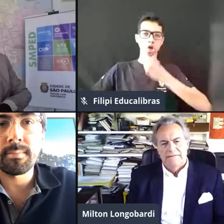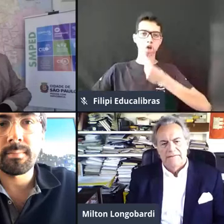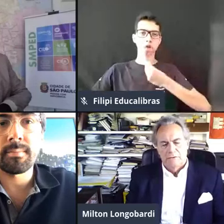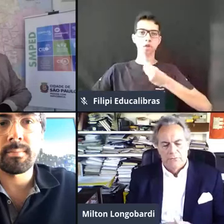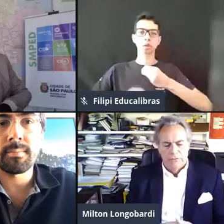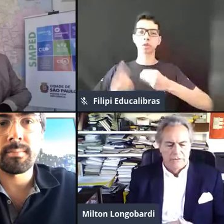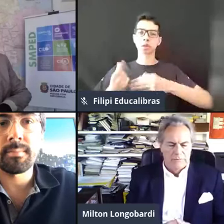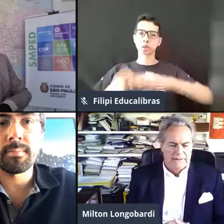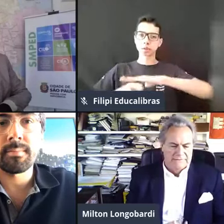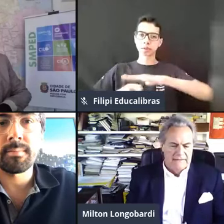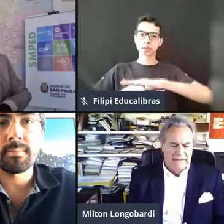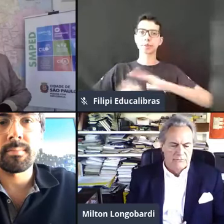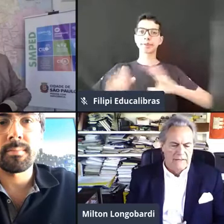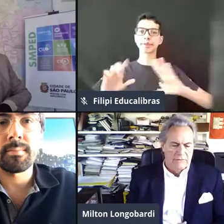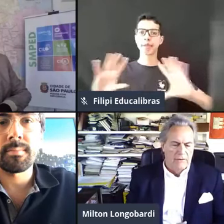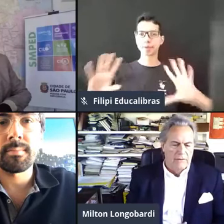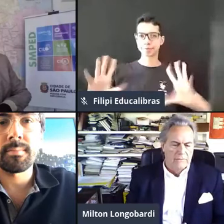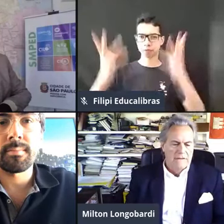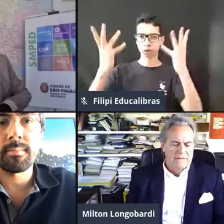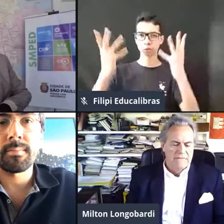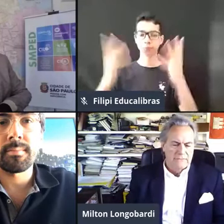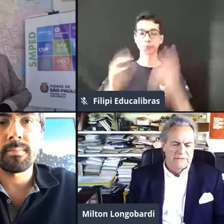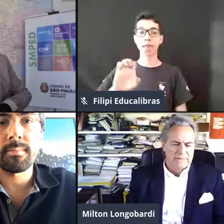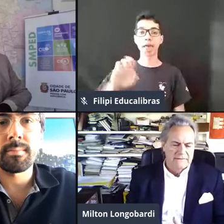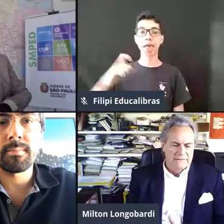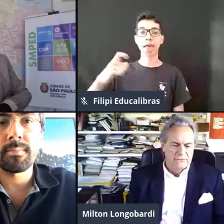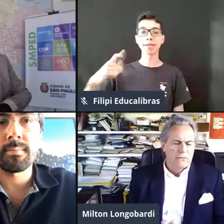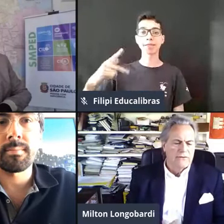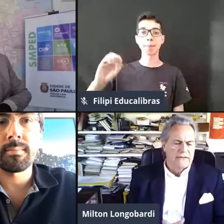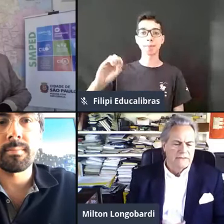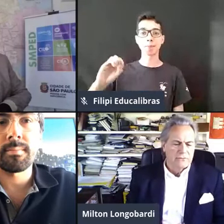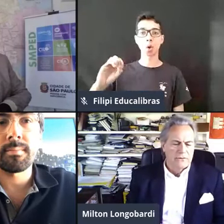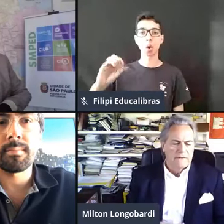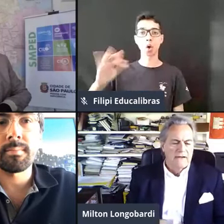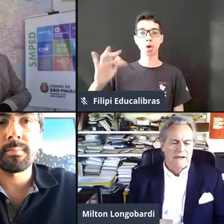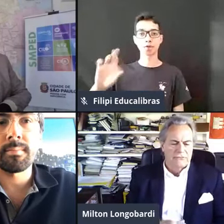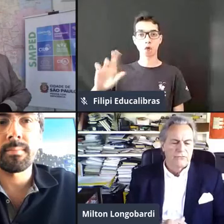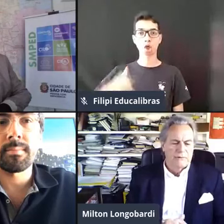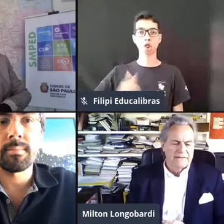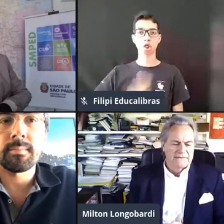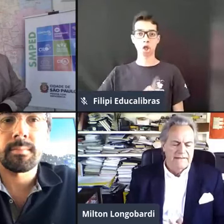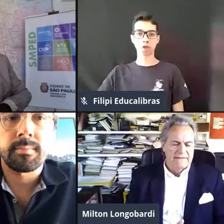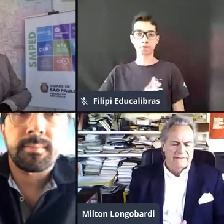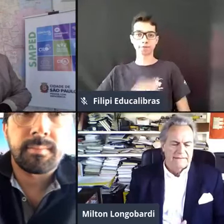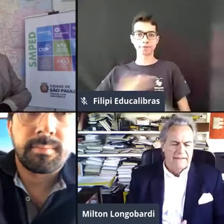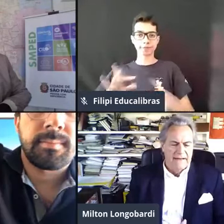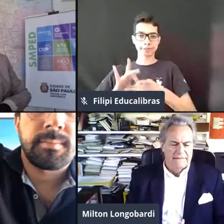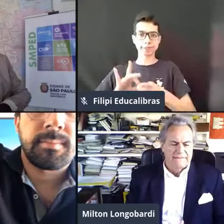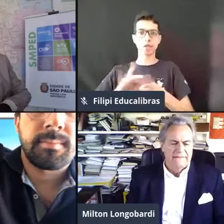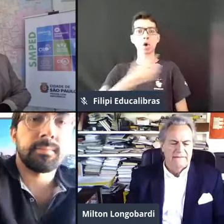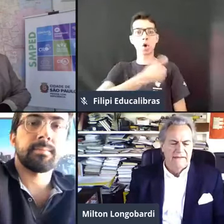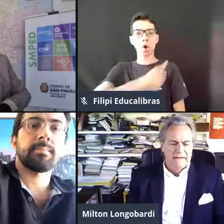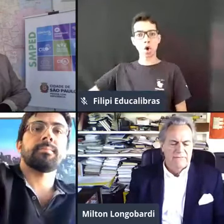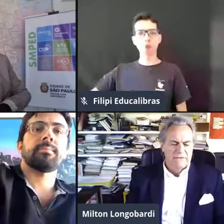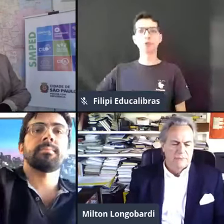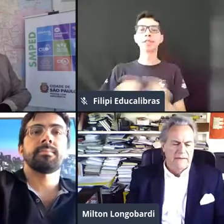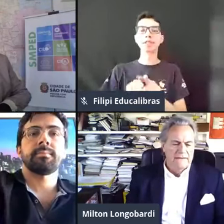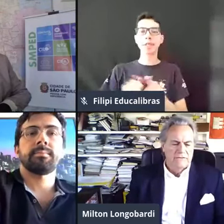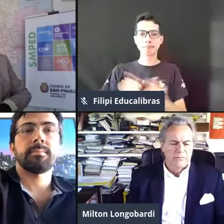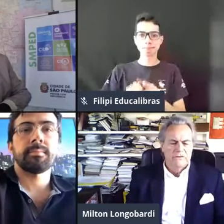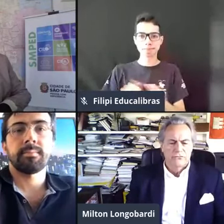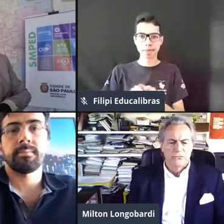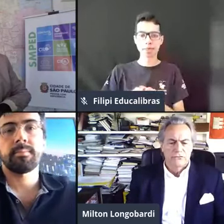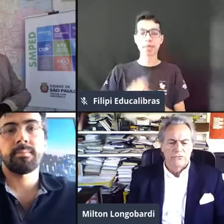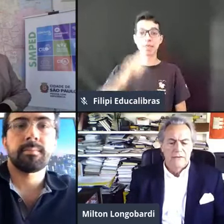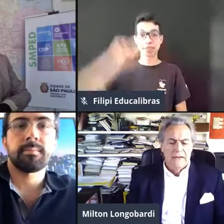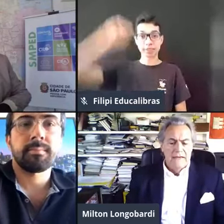primeira edição foi o ano passado, na qual tivemos a presença do governador, a sua presença lá, Cid fez um